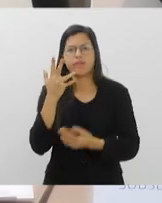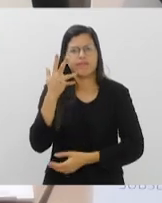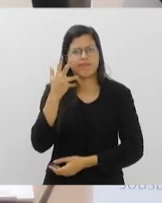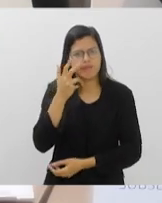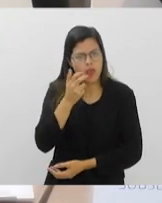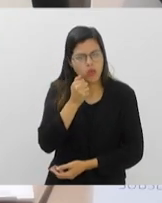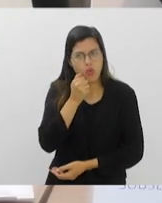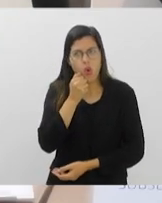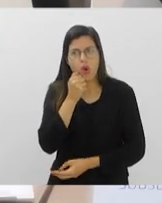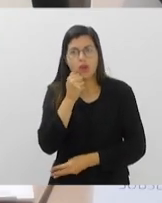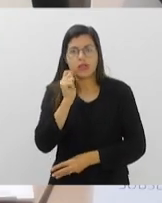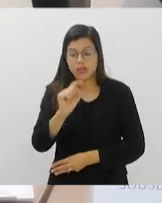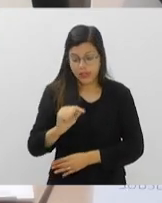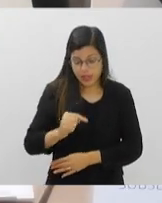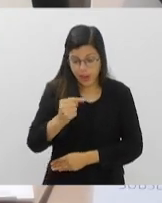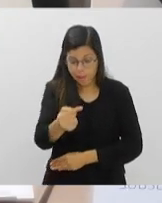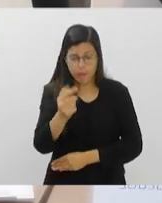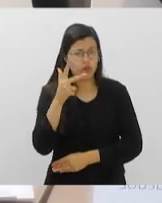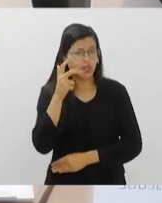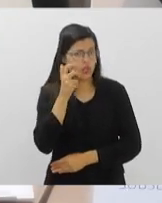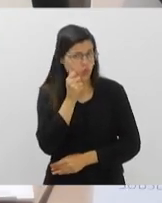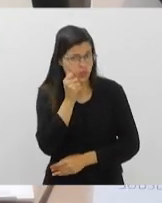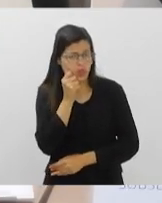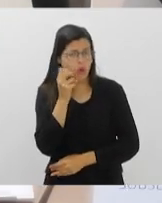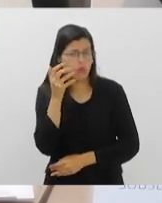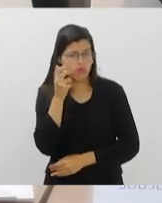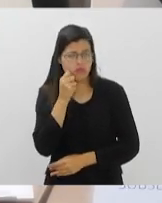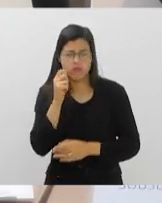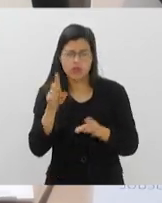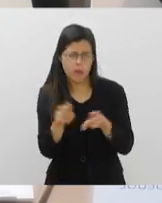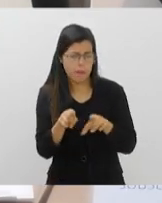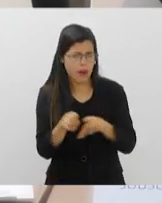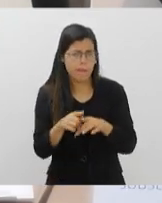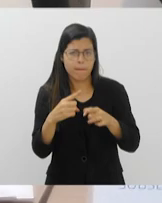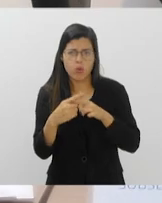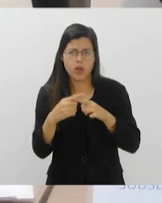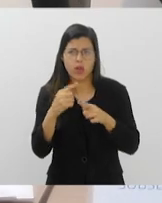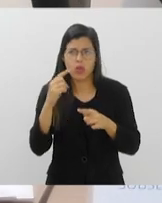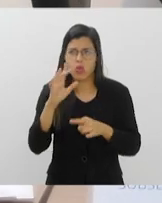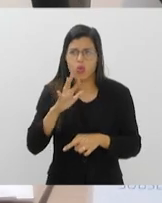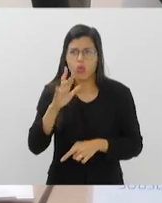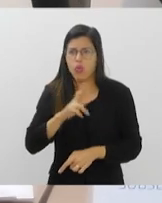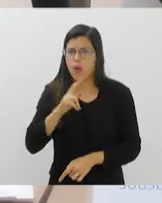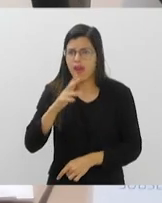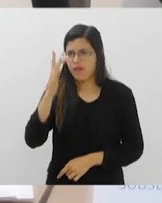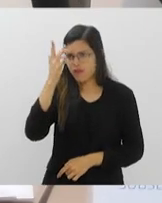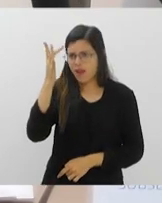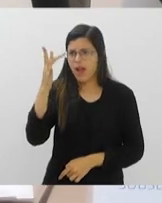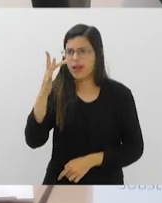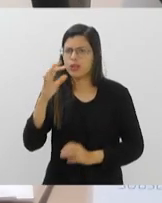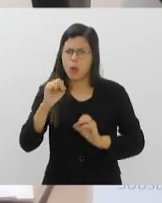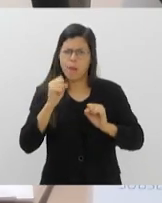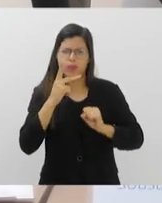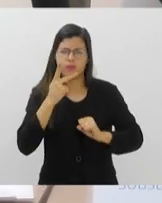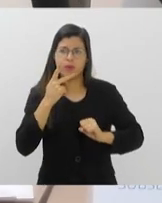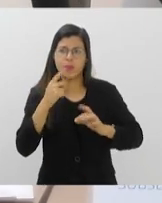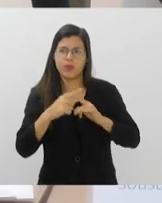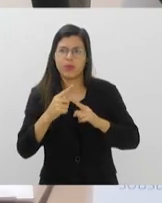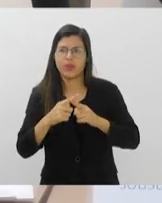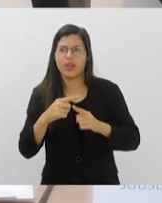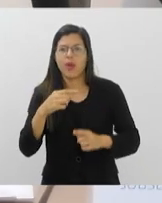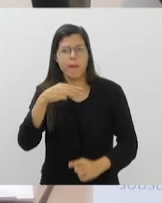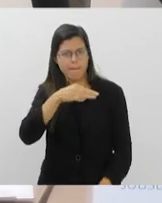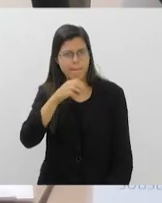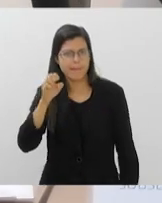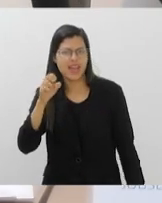o pós-adoção que não é fácil eu posso dizer isso porque eu sou mãe por adoção a Bárbara pode dizer isso porque é mãe por